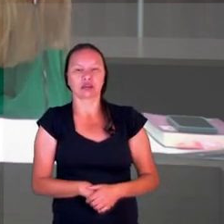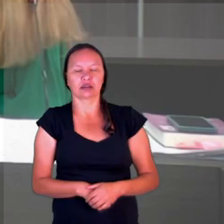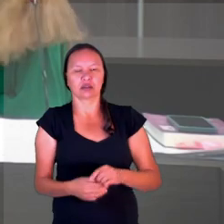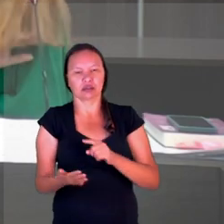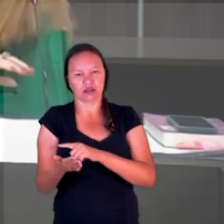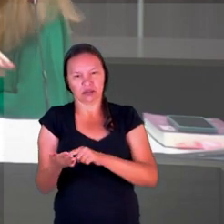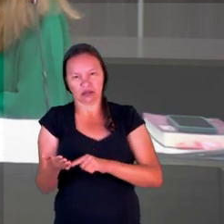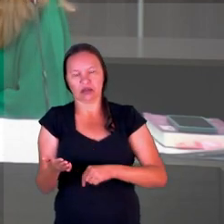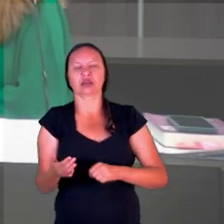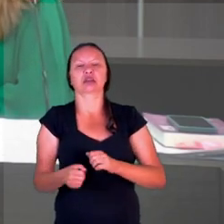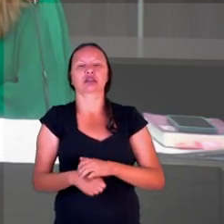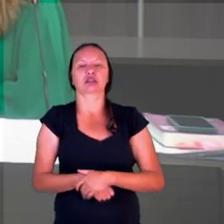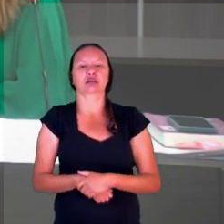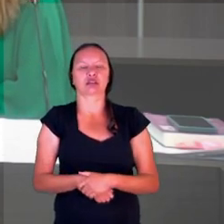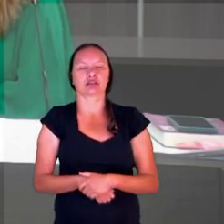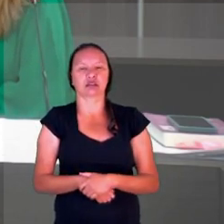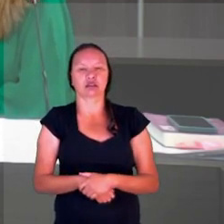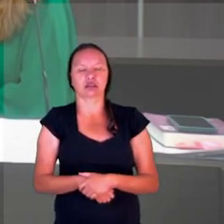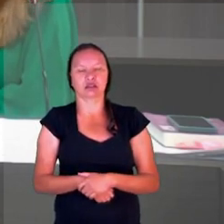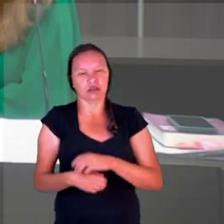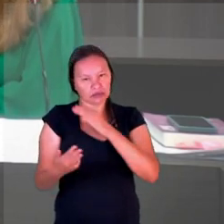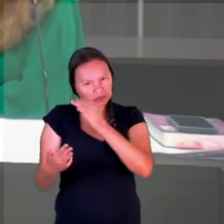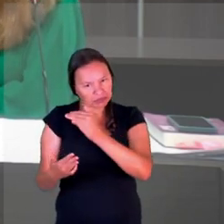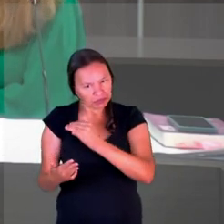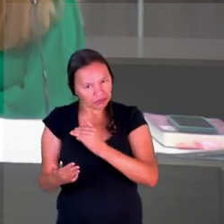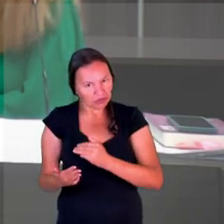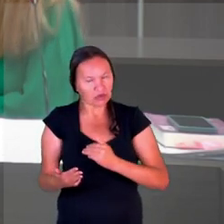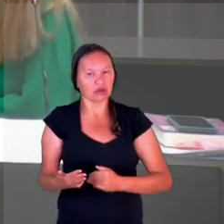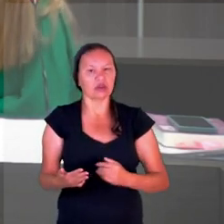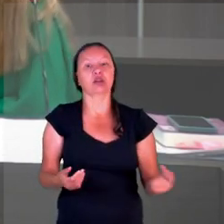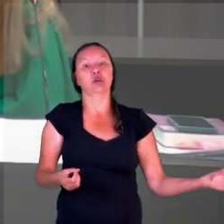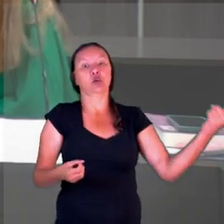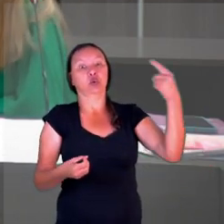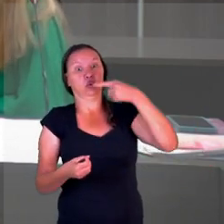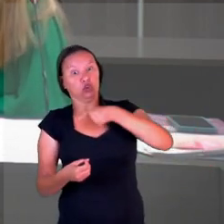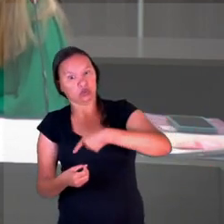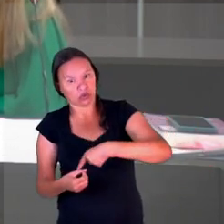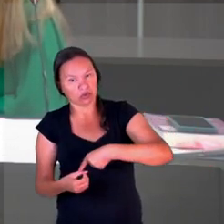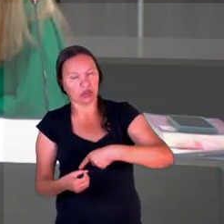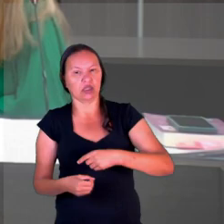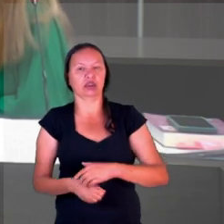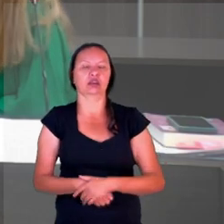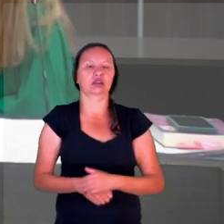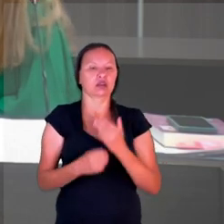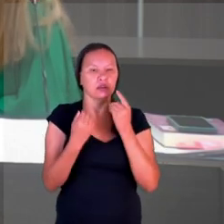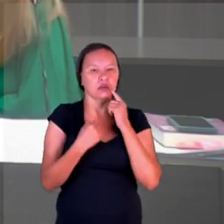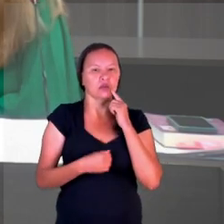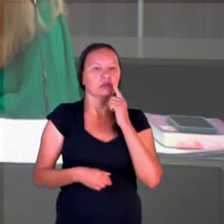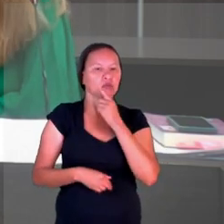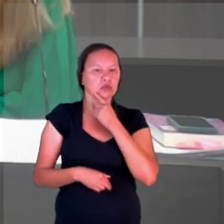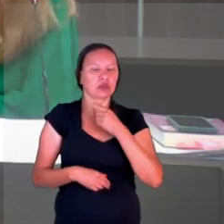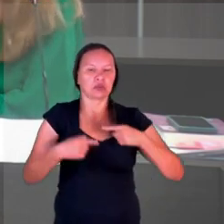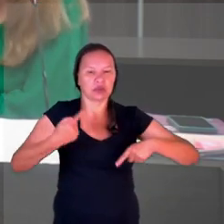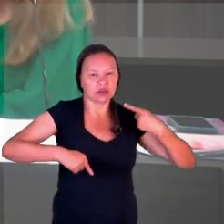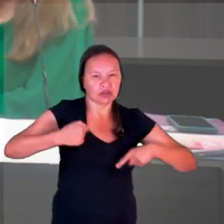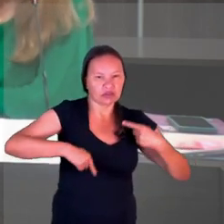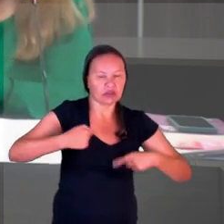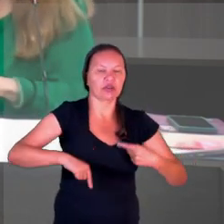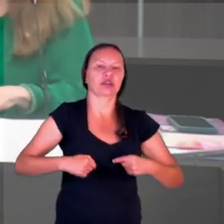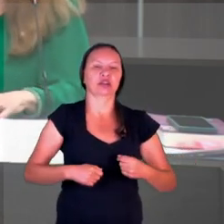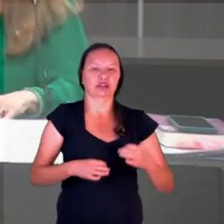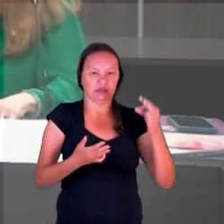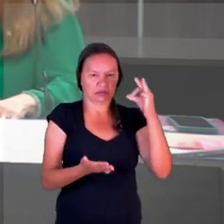são mantidas na ordem que tá e quando a gente retornar do almoço a gente faz o debate certo